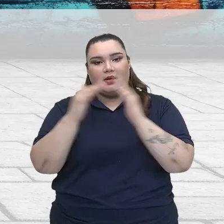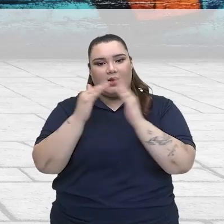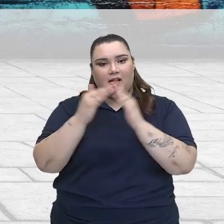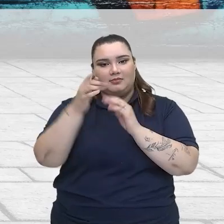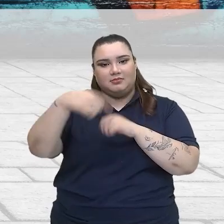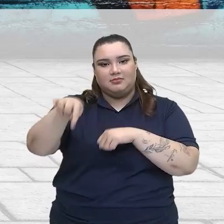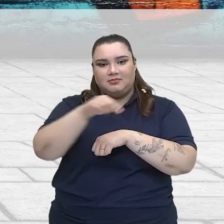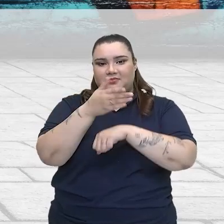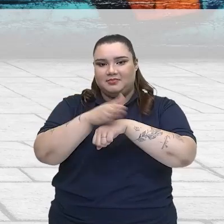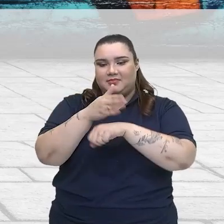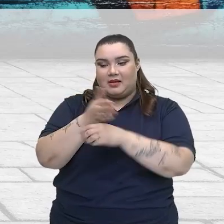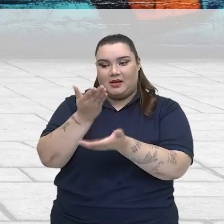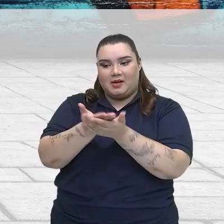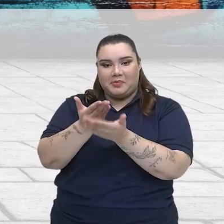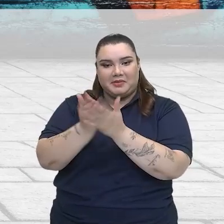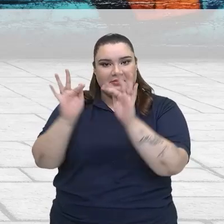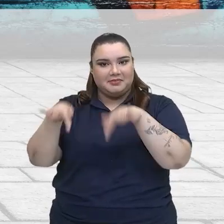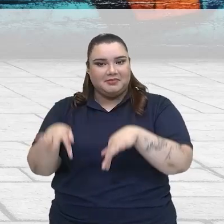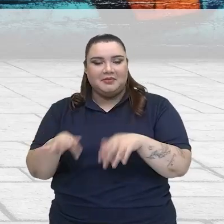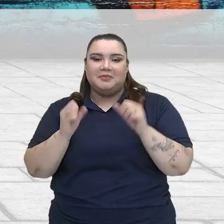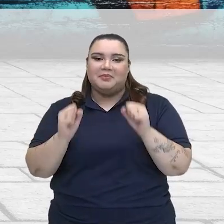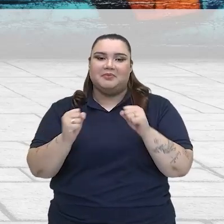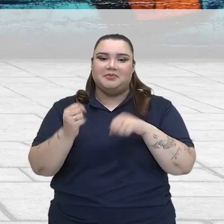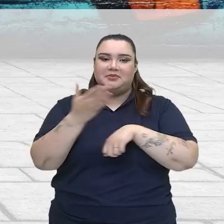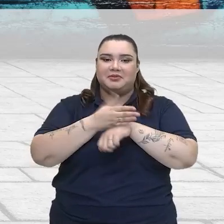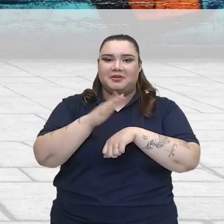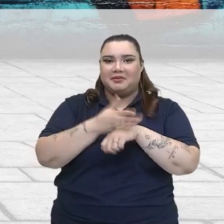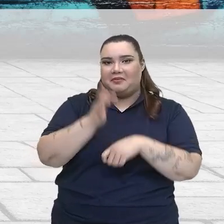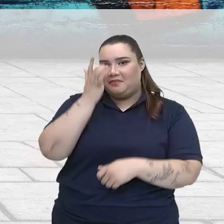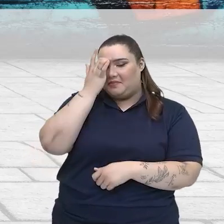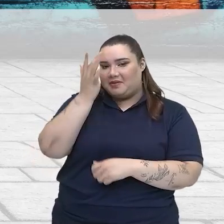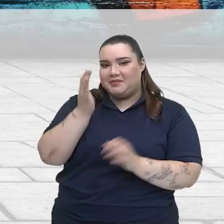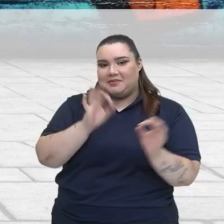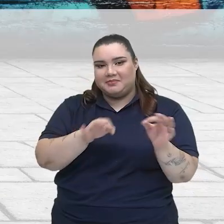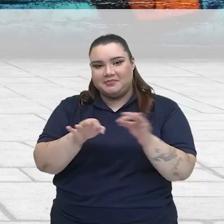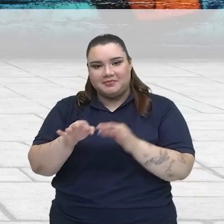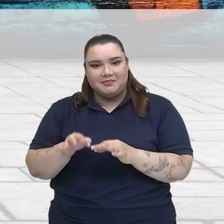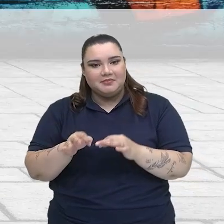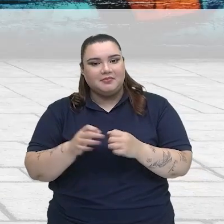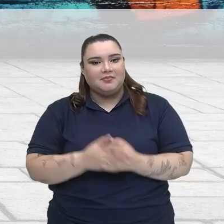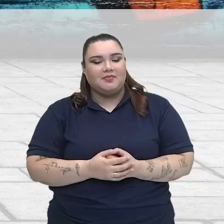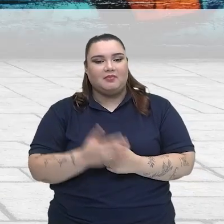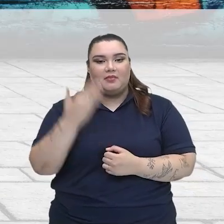um movimento mais natural. Então, vou ficar fazendo isso aqui, ó, treino em casa. Ó. Dá para treinar depois da